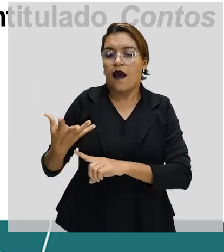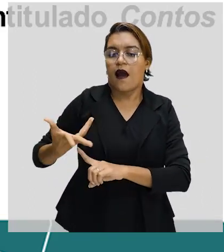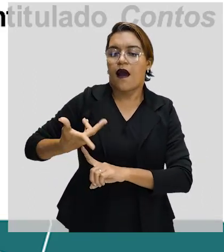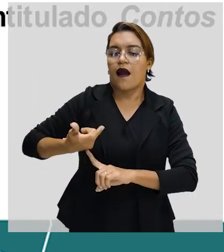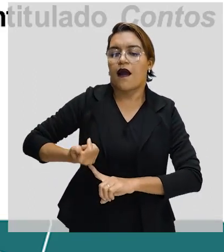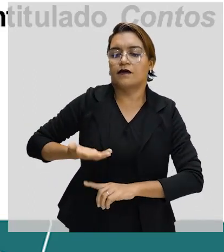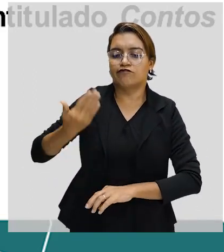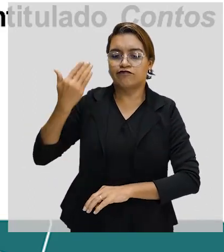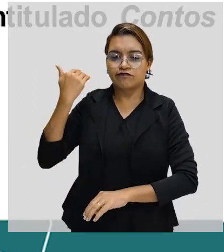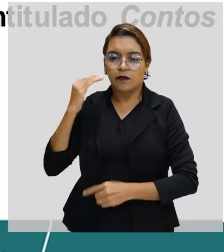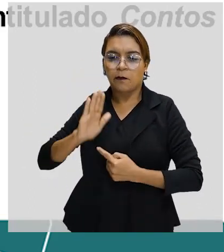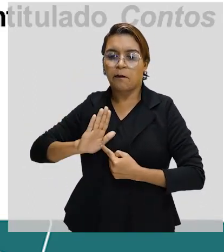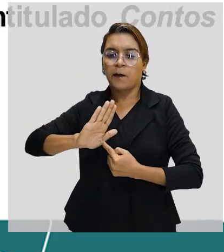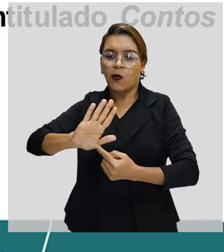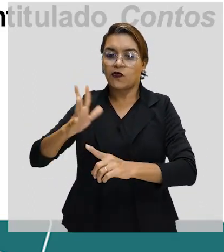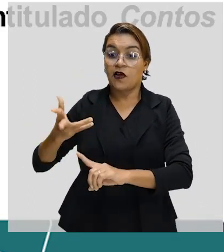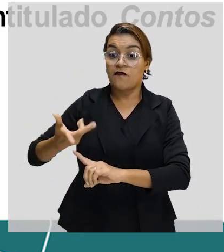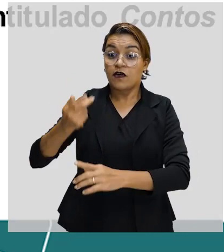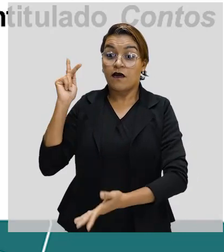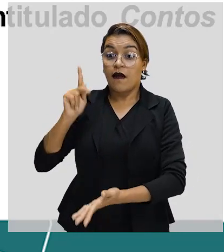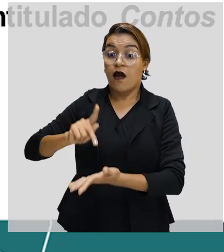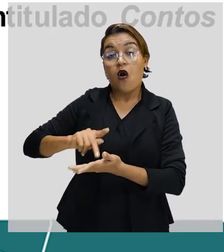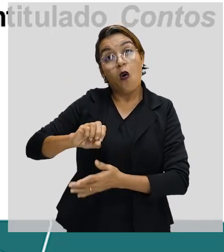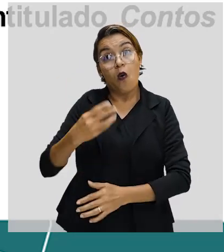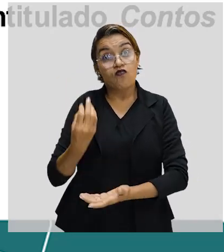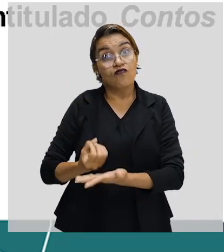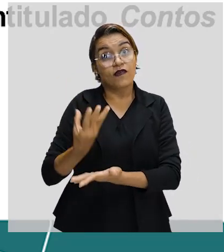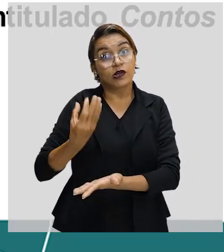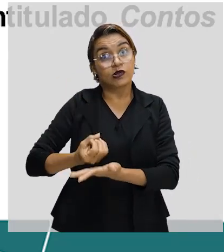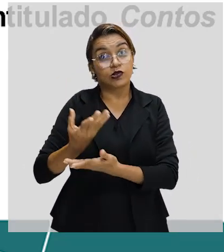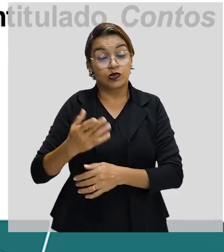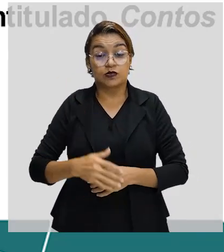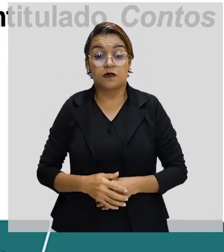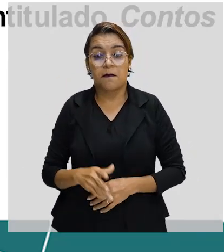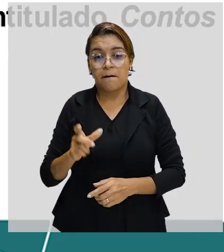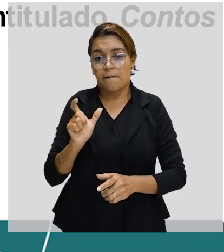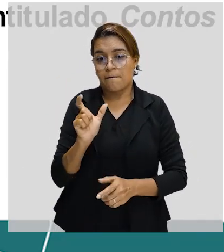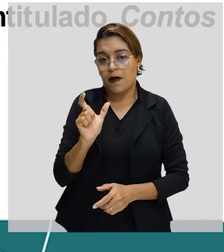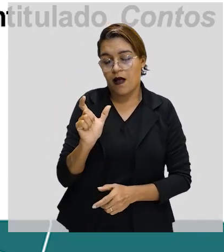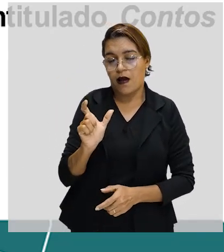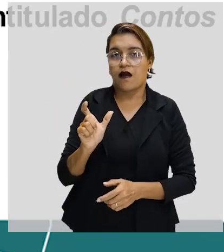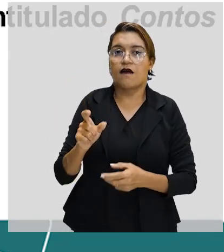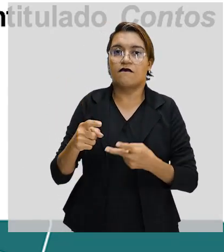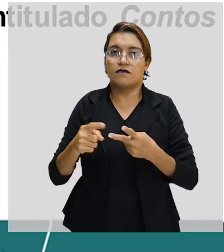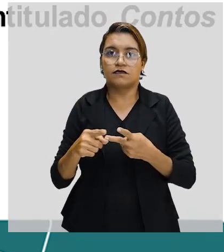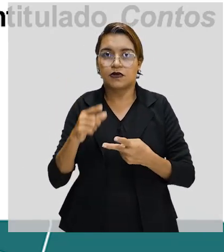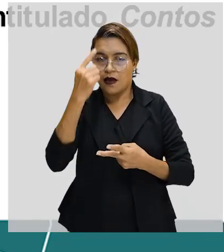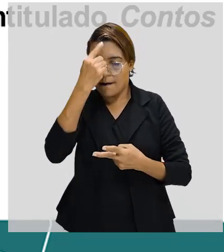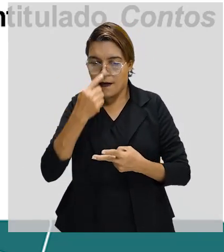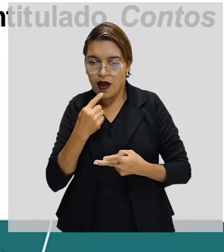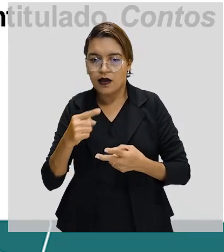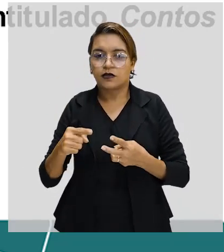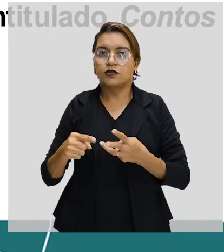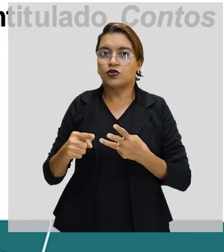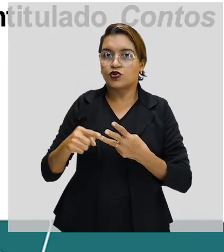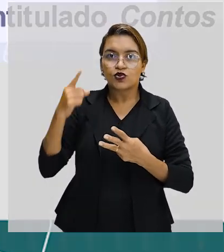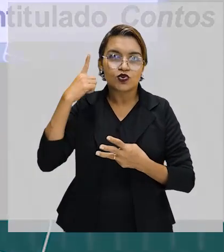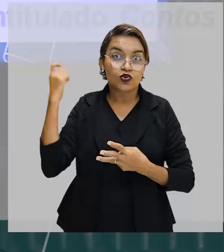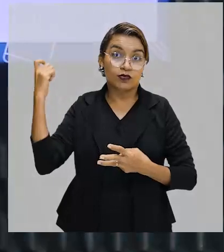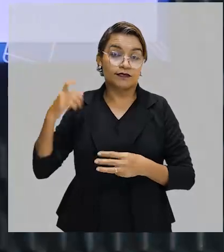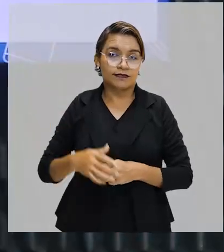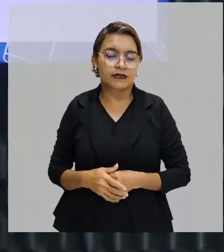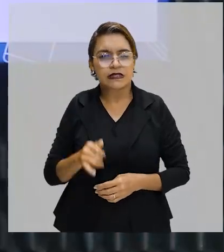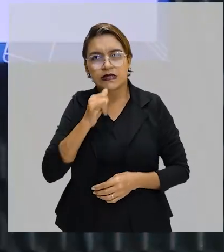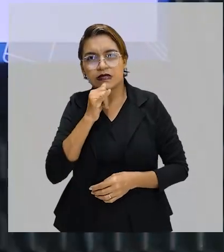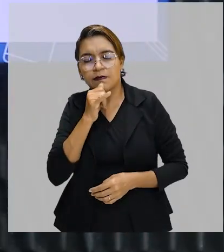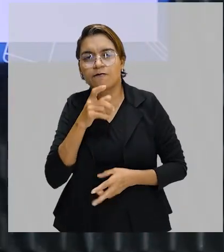exprimir eventos reais ou fictícios em palavras imagens e sonhos Tá certo então aquilo que